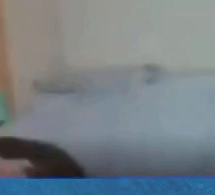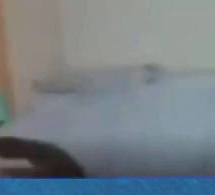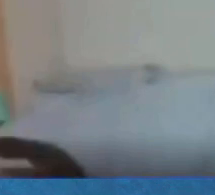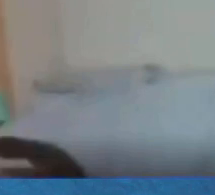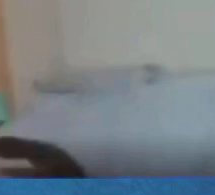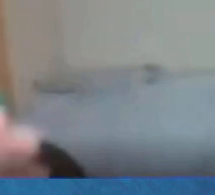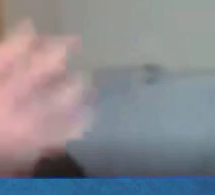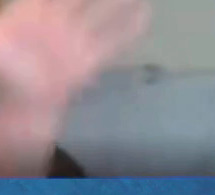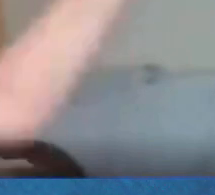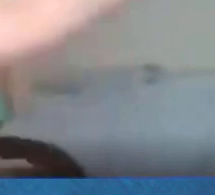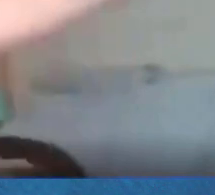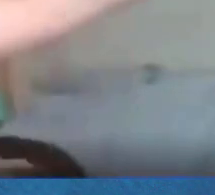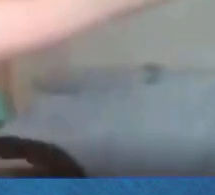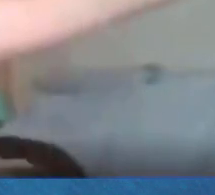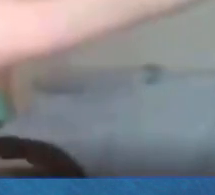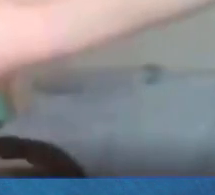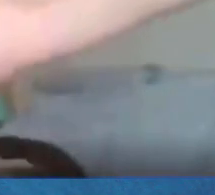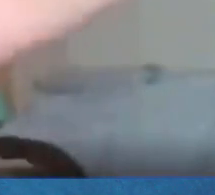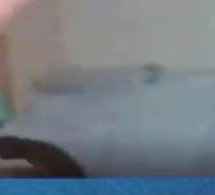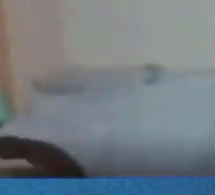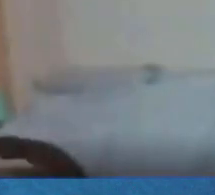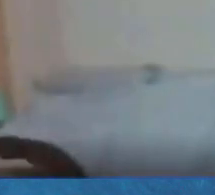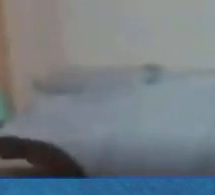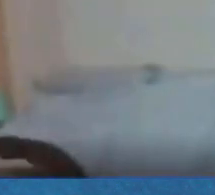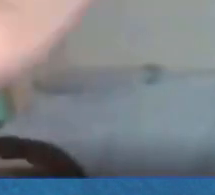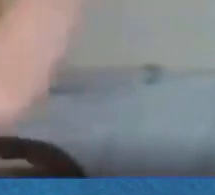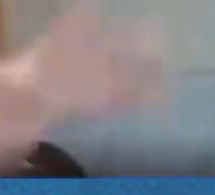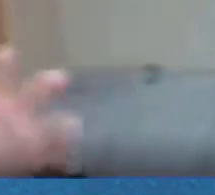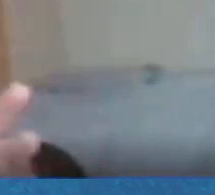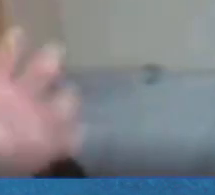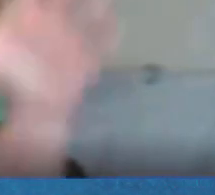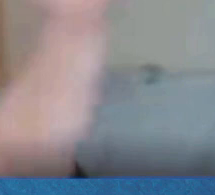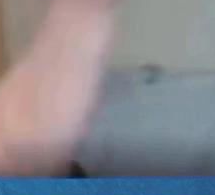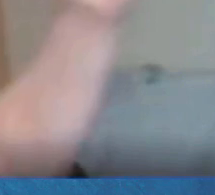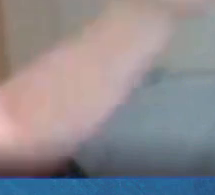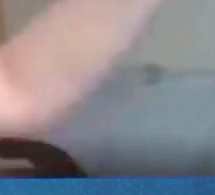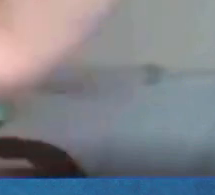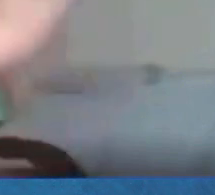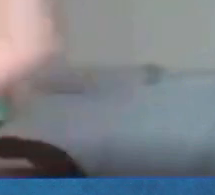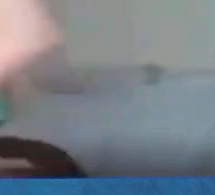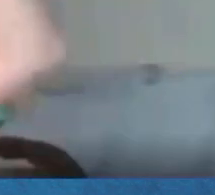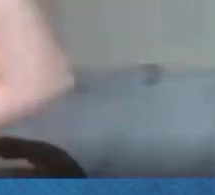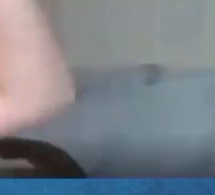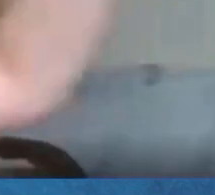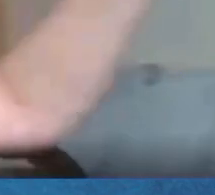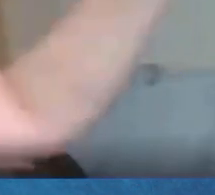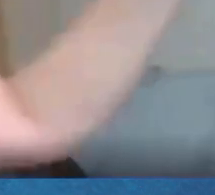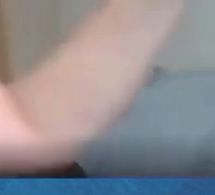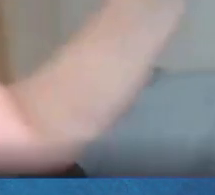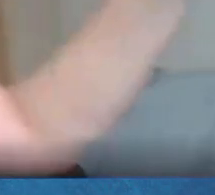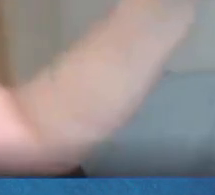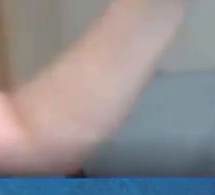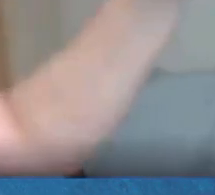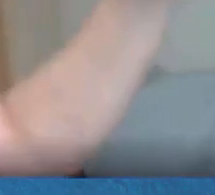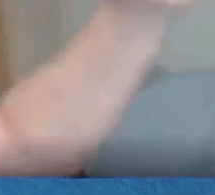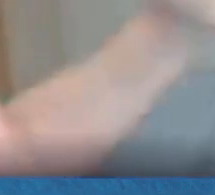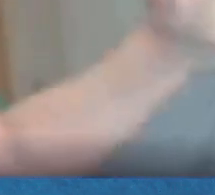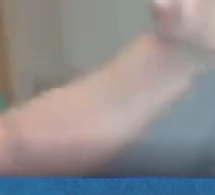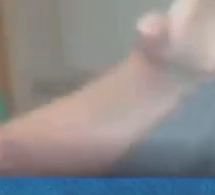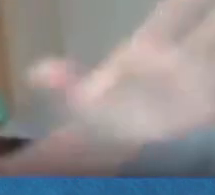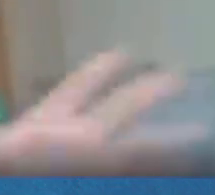a bala de prata que eu posso levar estampada num cartaz para dizer aos senadores: está aqui a